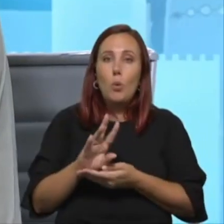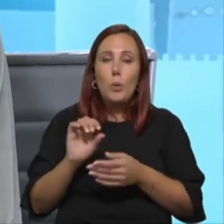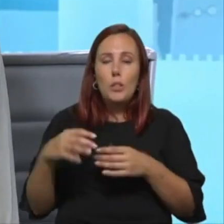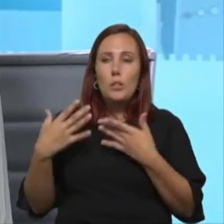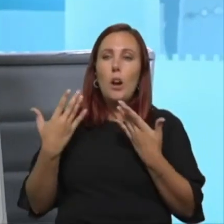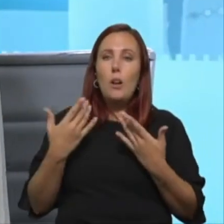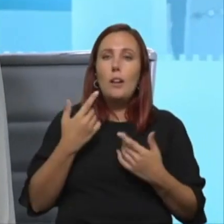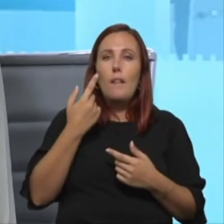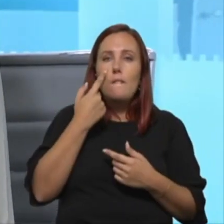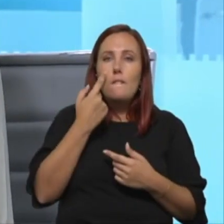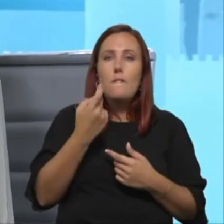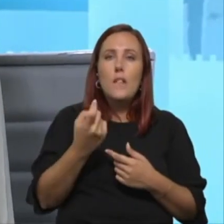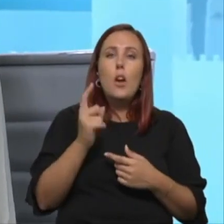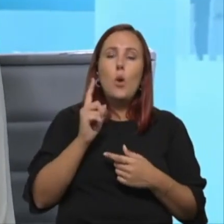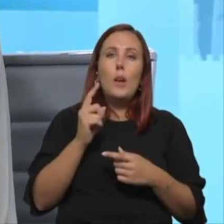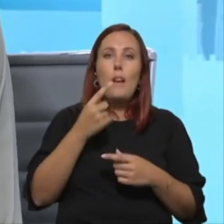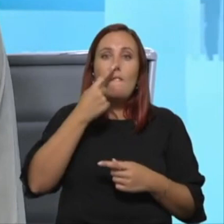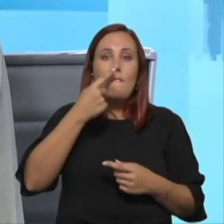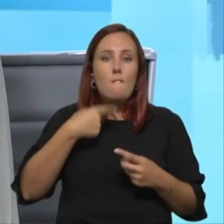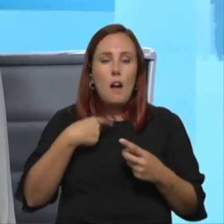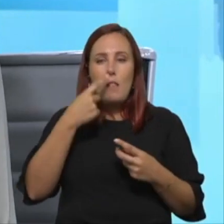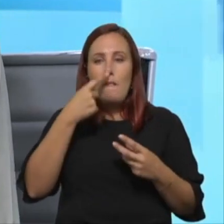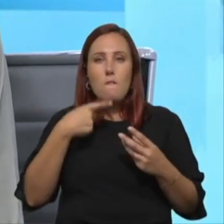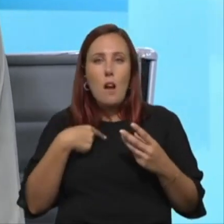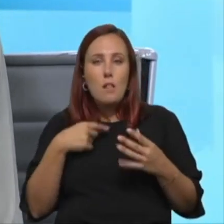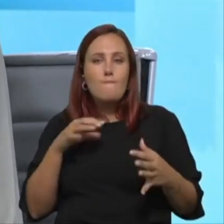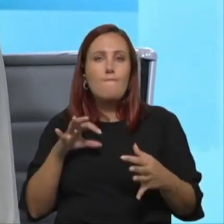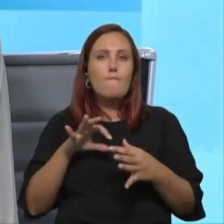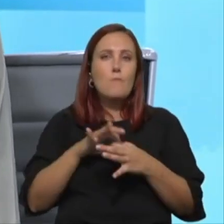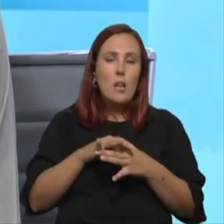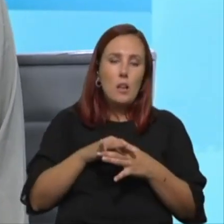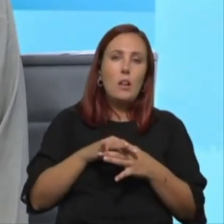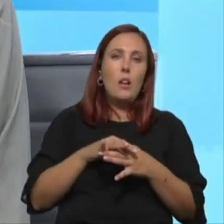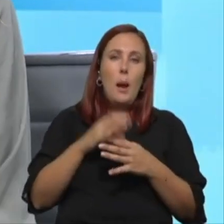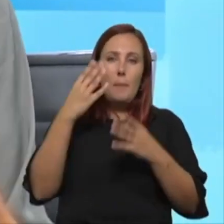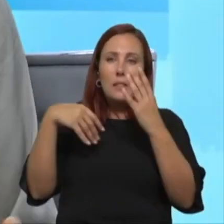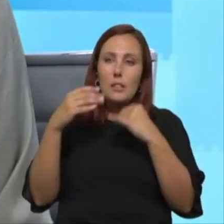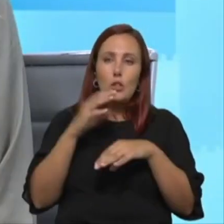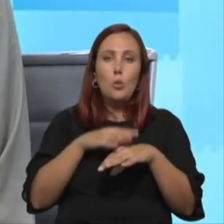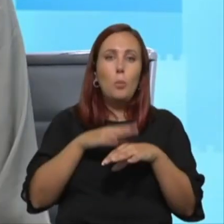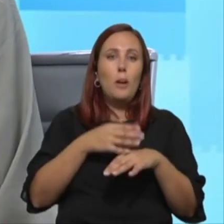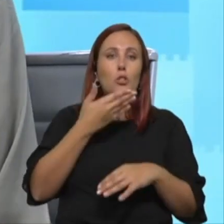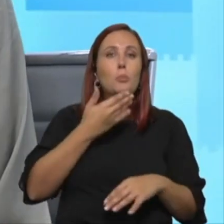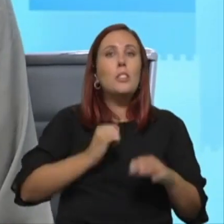agora a apresentar cada vez mais lacunas que têm a ver com terem tido uma experiência muito